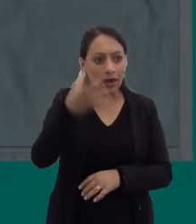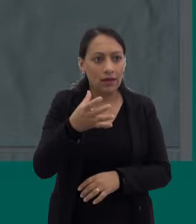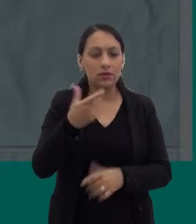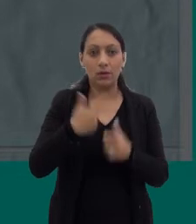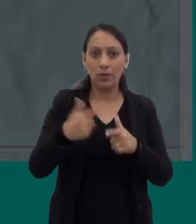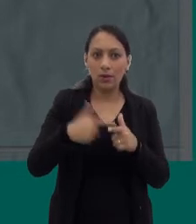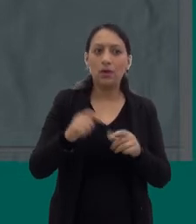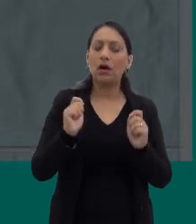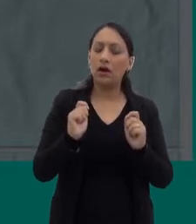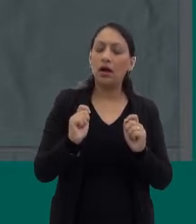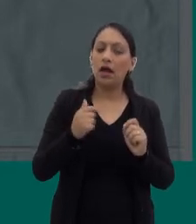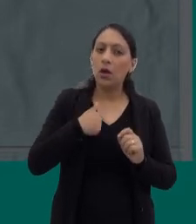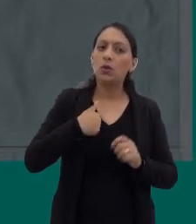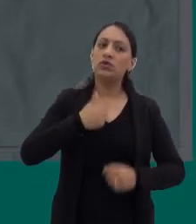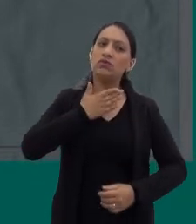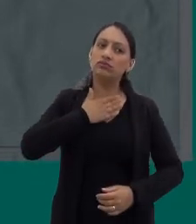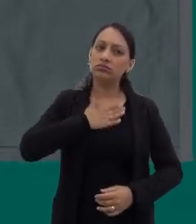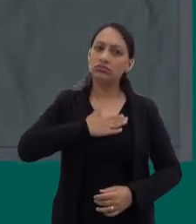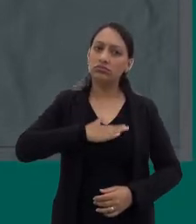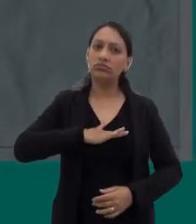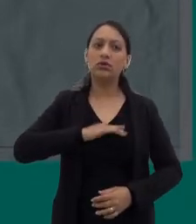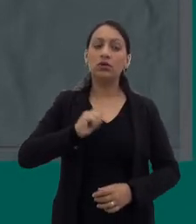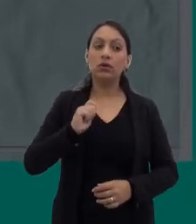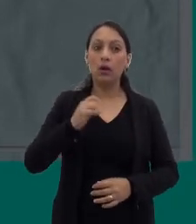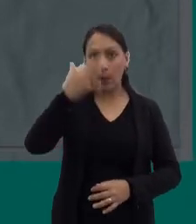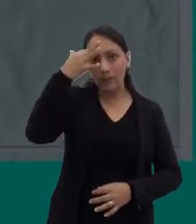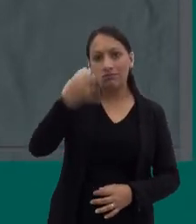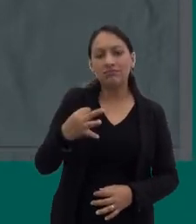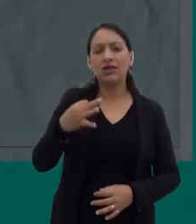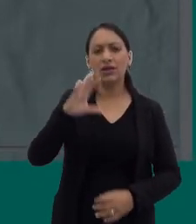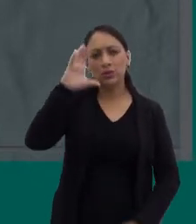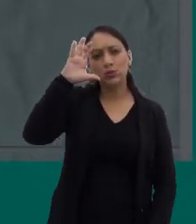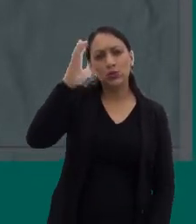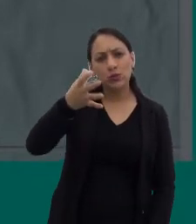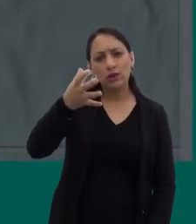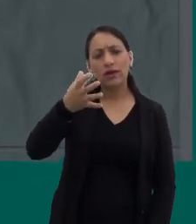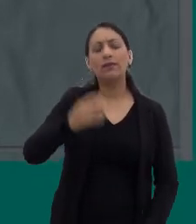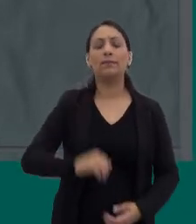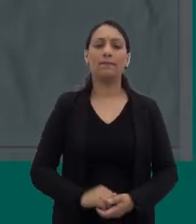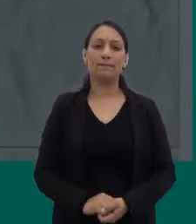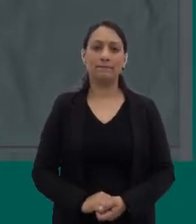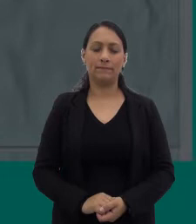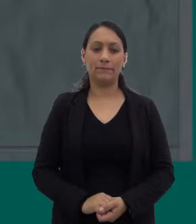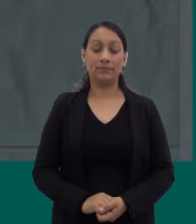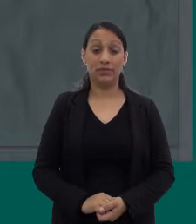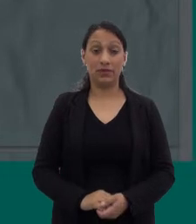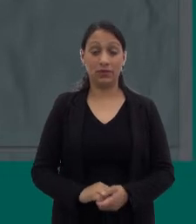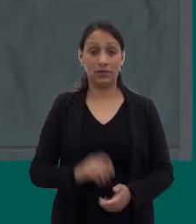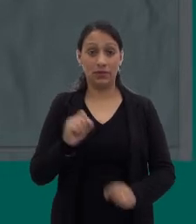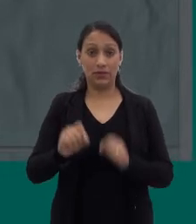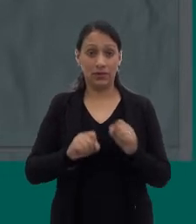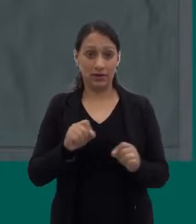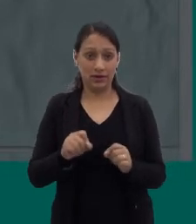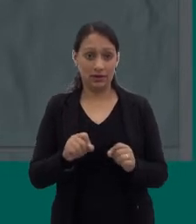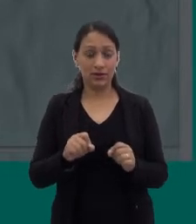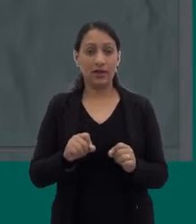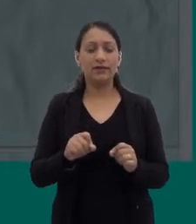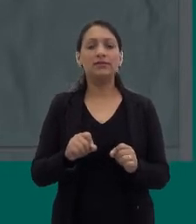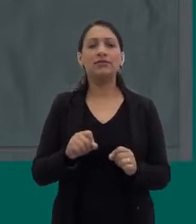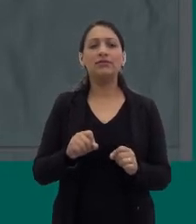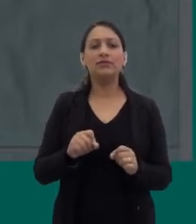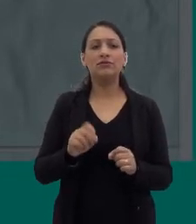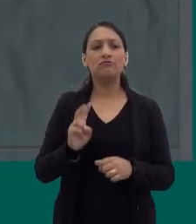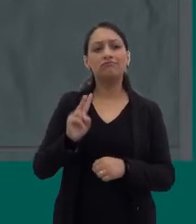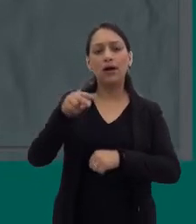devagarzinho, compreender e resolver aquilo que eu sinto. Ou seja, numa posição eu não tenho esperança,